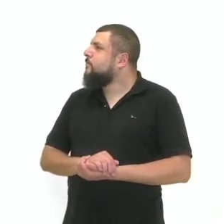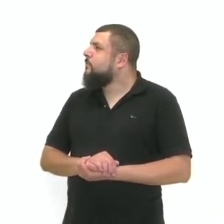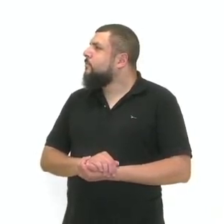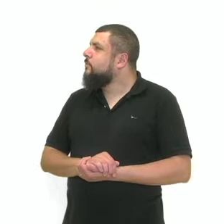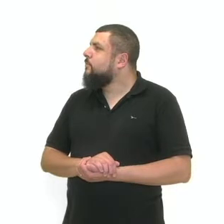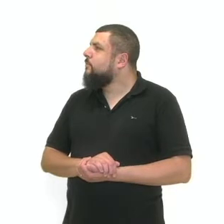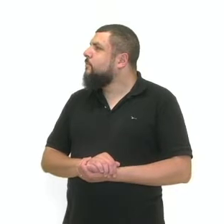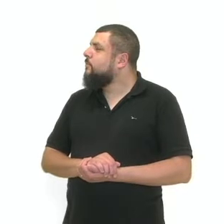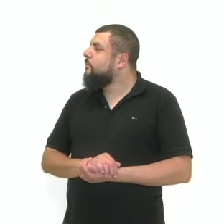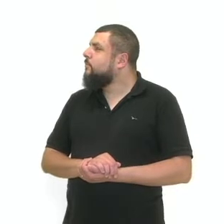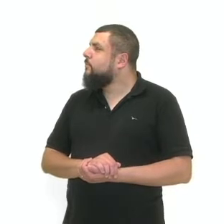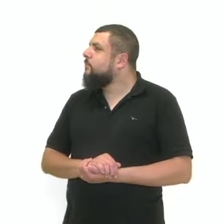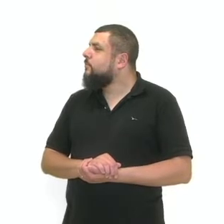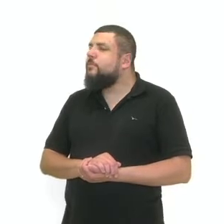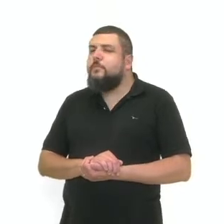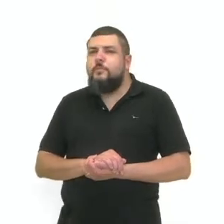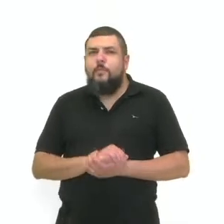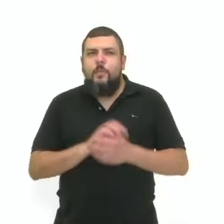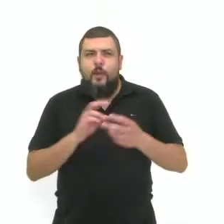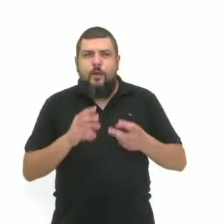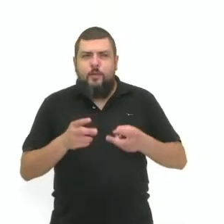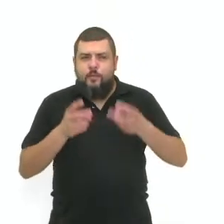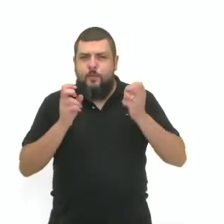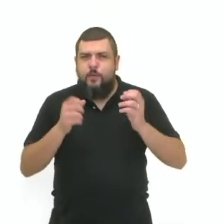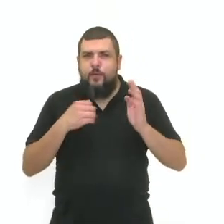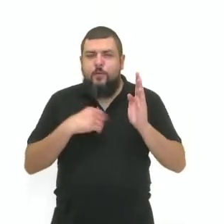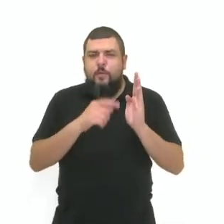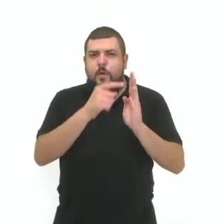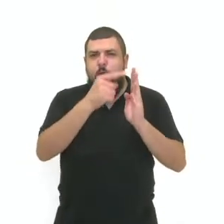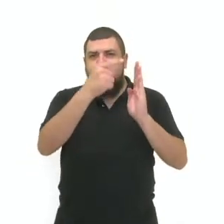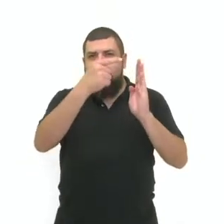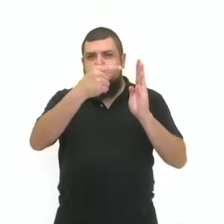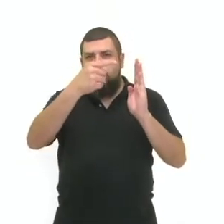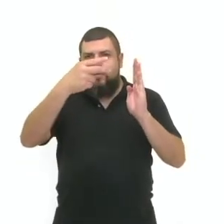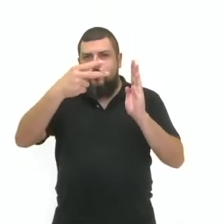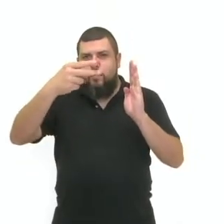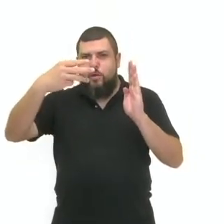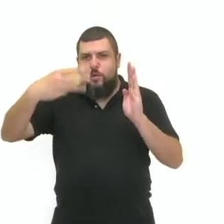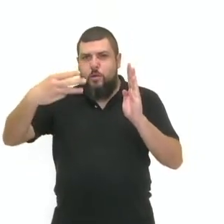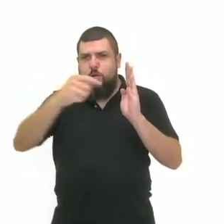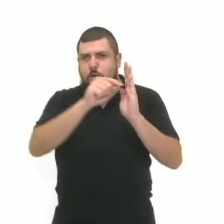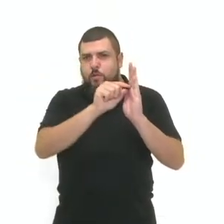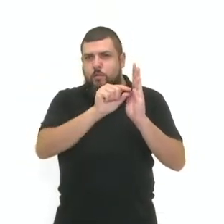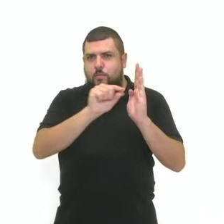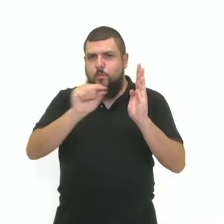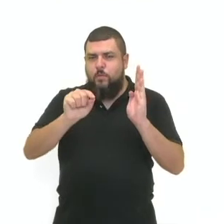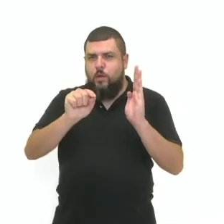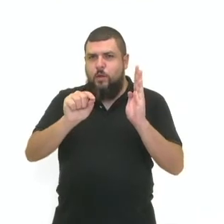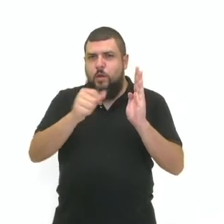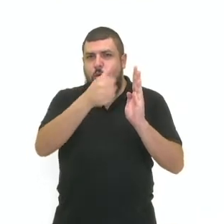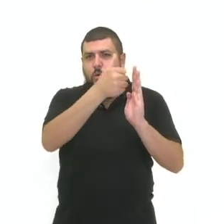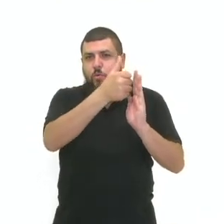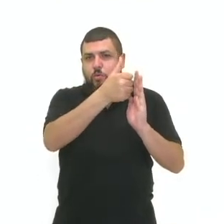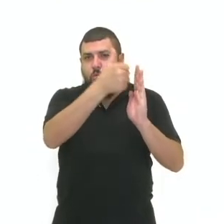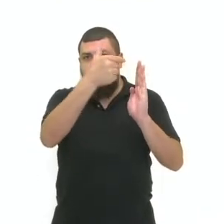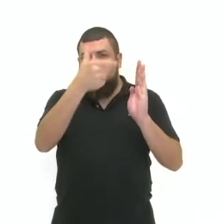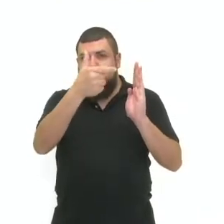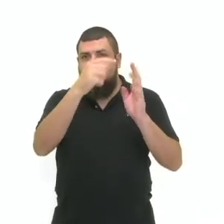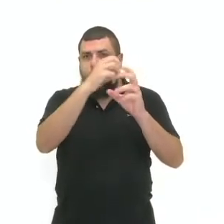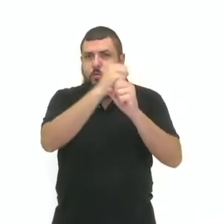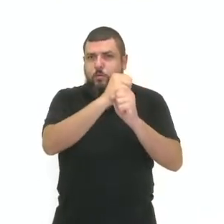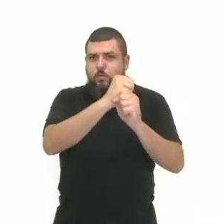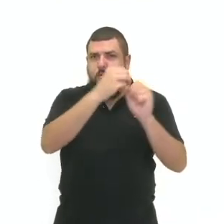nessa linha, nós só tínhamos que completar a coluna, que a gente sabe, aplicando, né, a primeira propriedade, é tudo